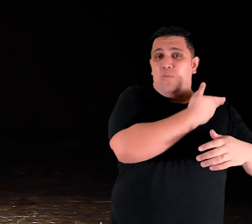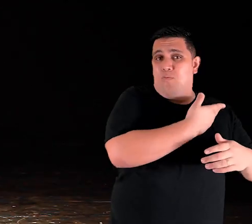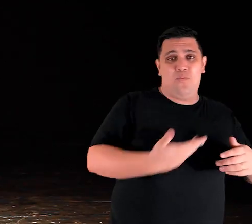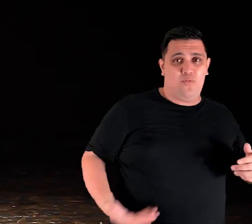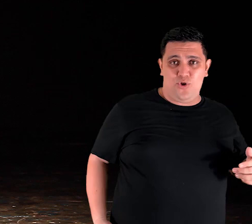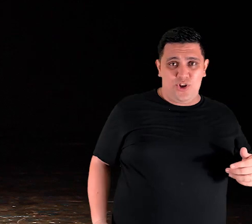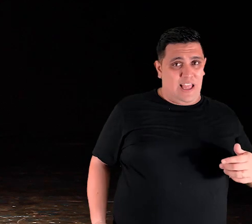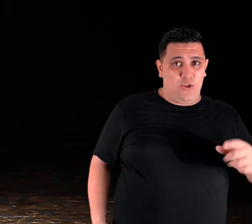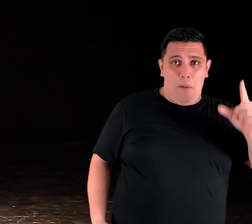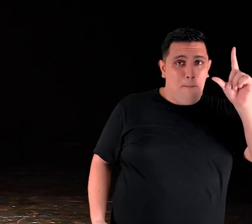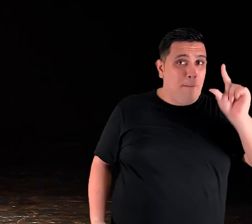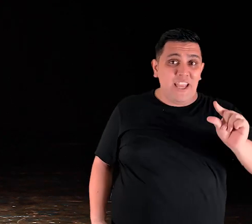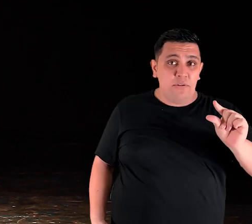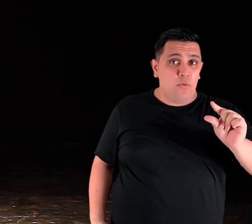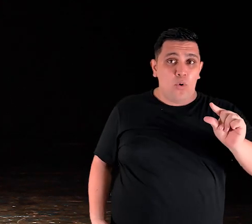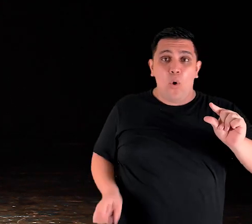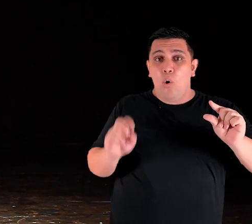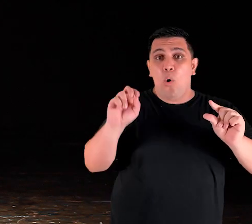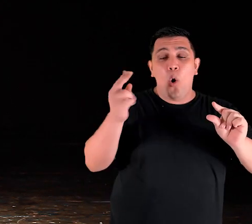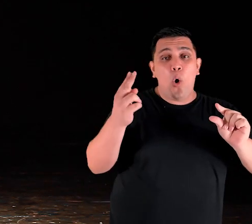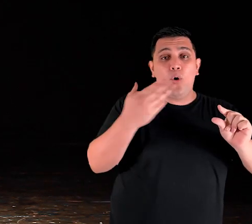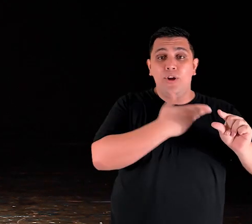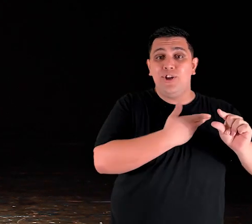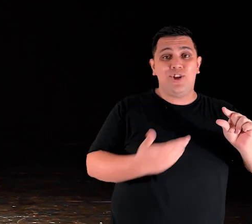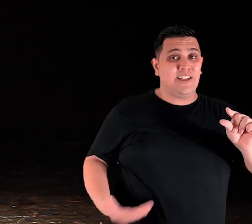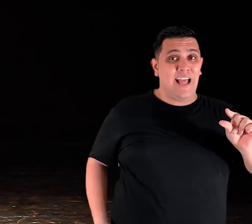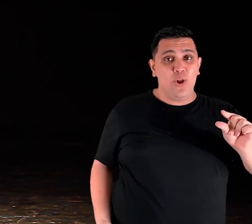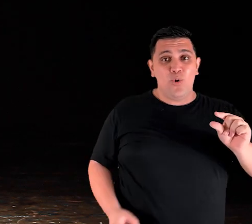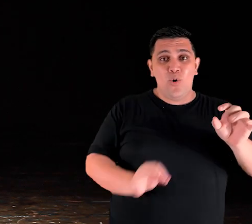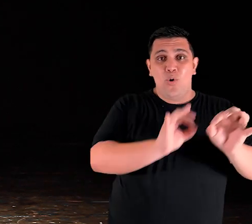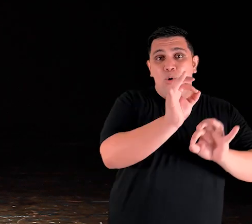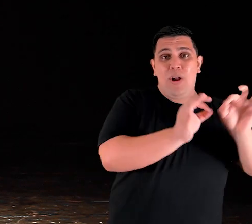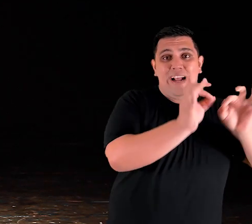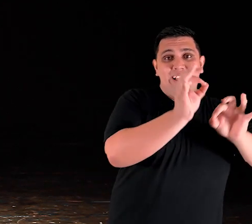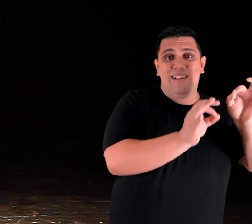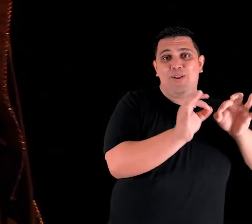chamado de Estado mínimo ou Estado organizador.